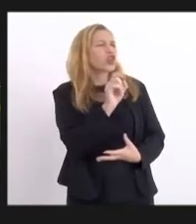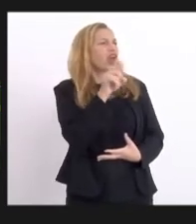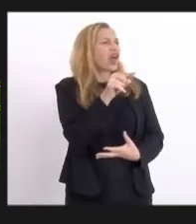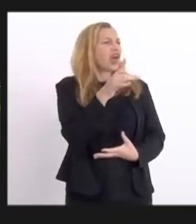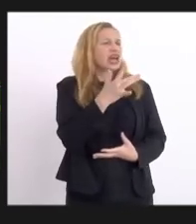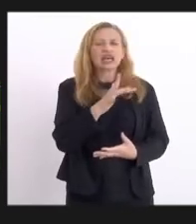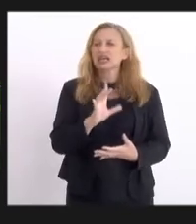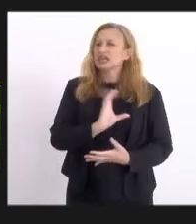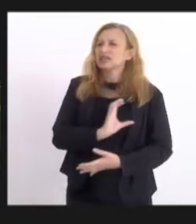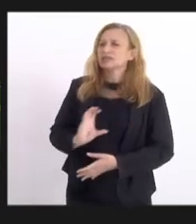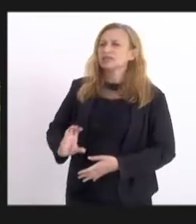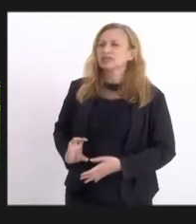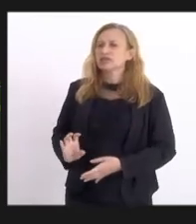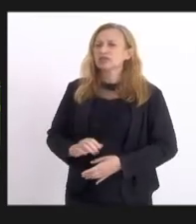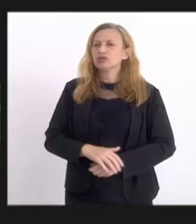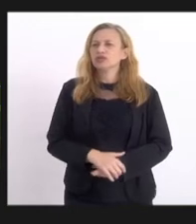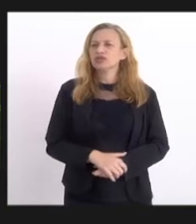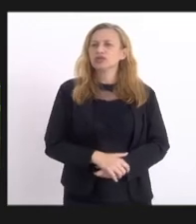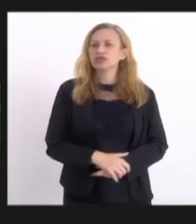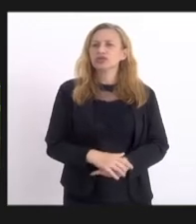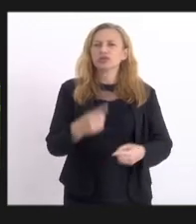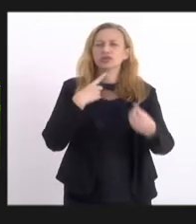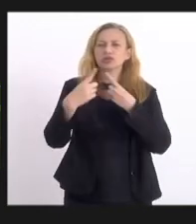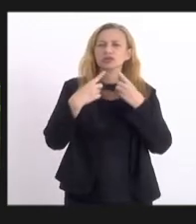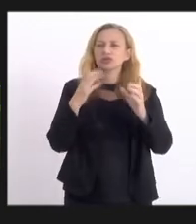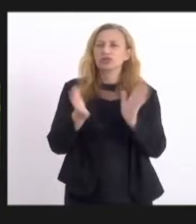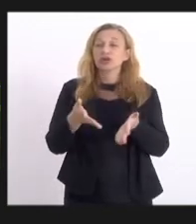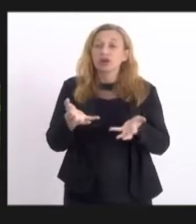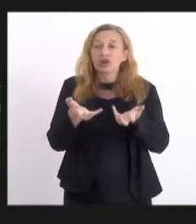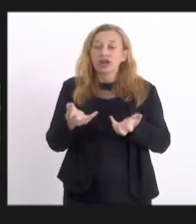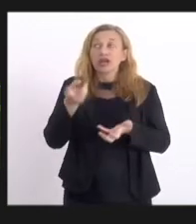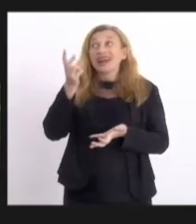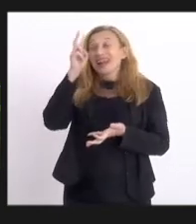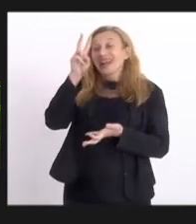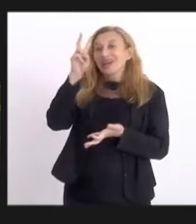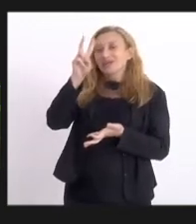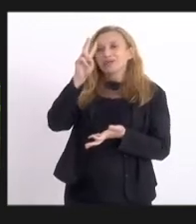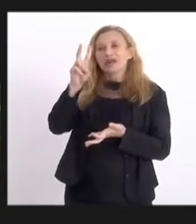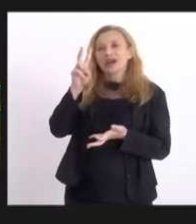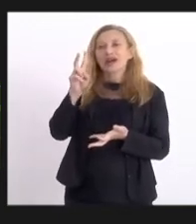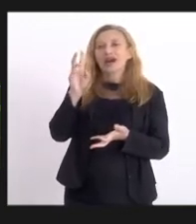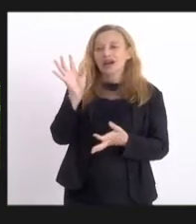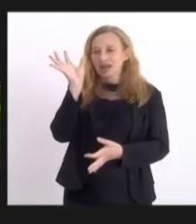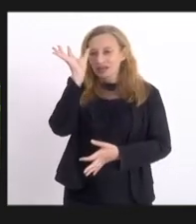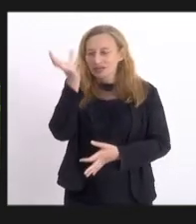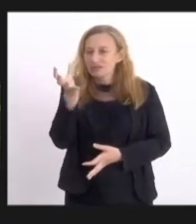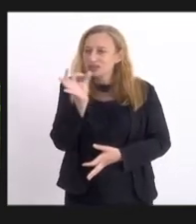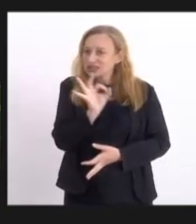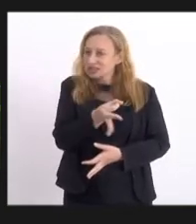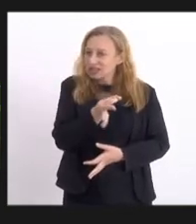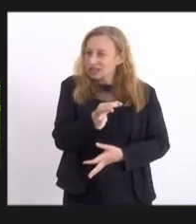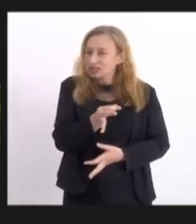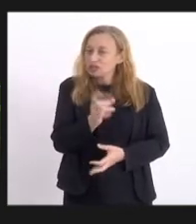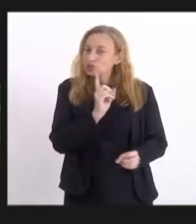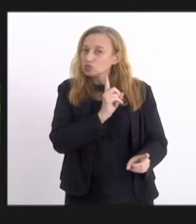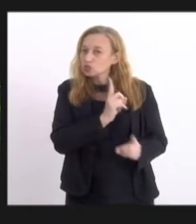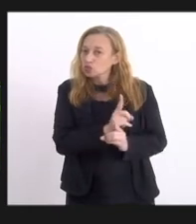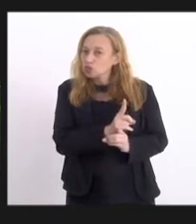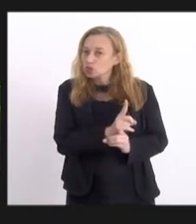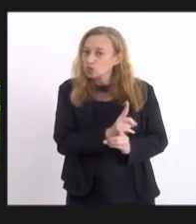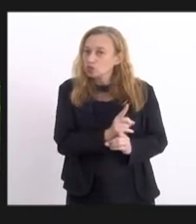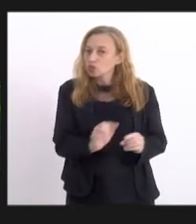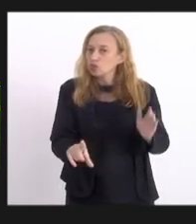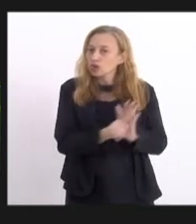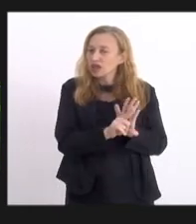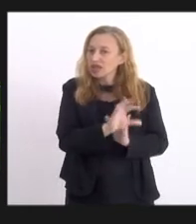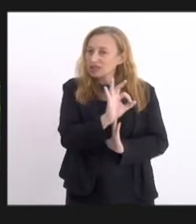Então, mas, de qualquer maneira, sem entrar nesse debate agora, eu quero lembrar a solução exitosa que nós encontramos numa lei que